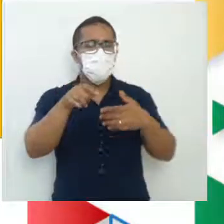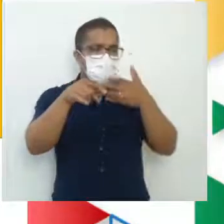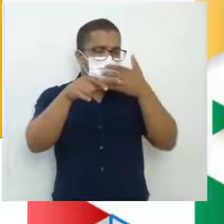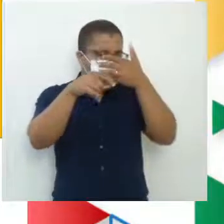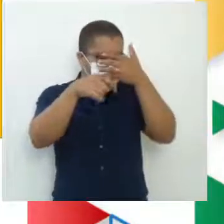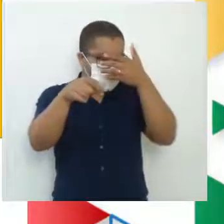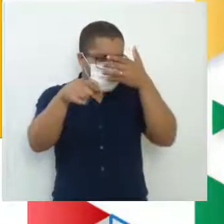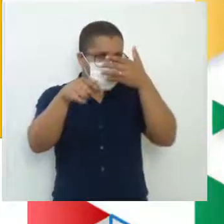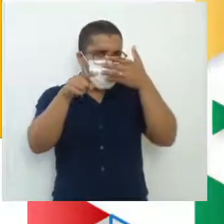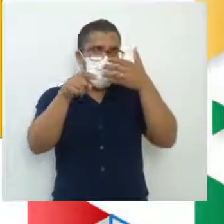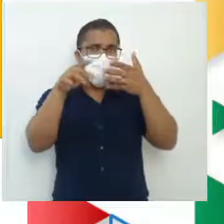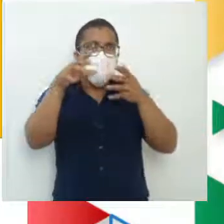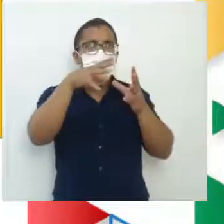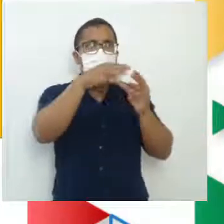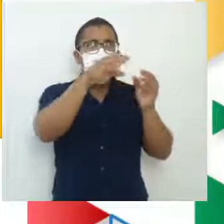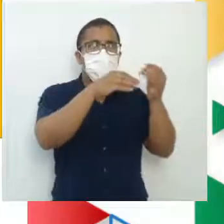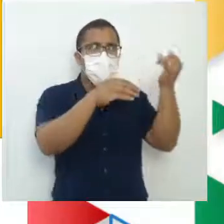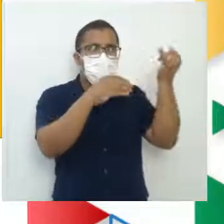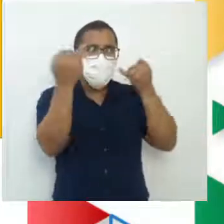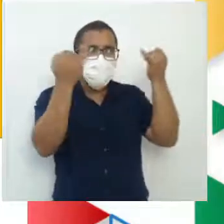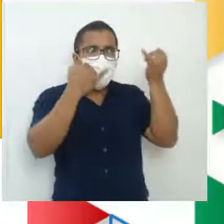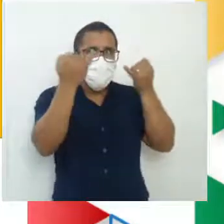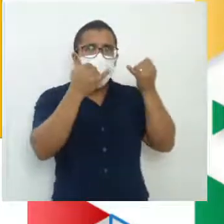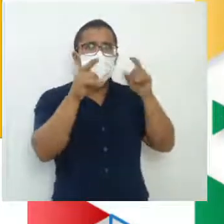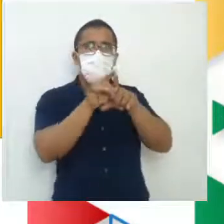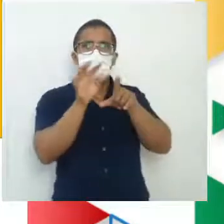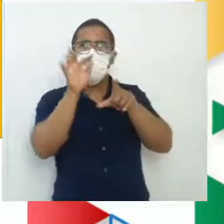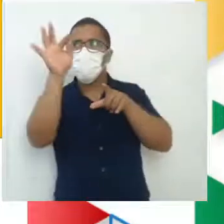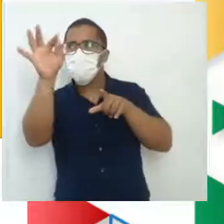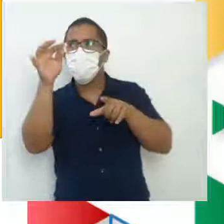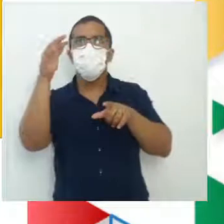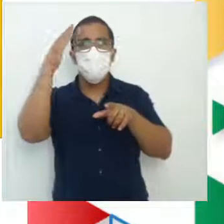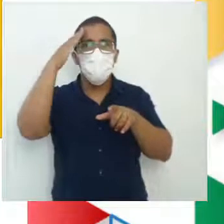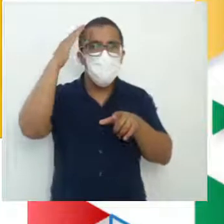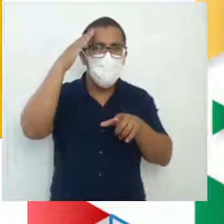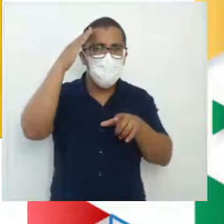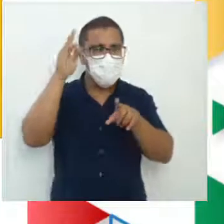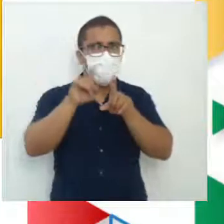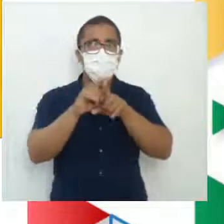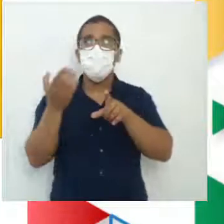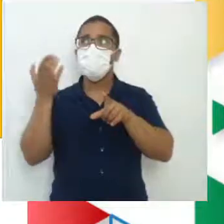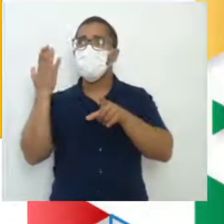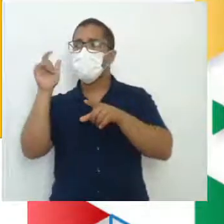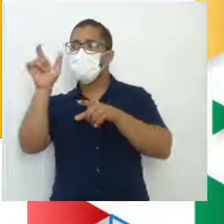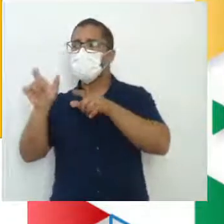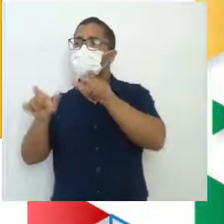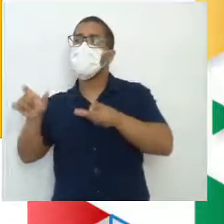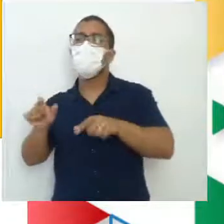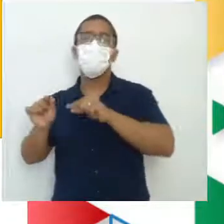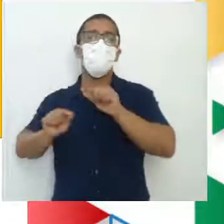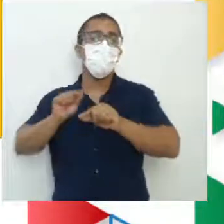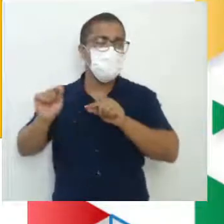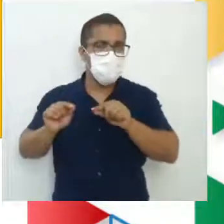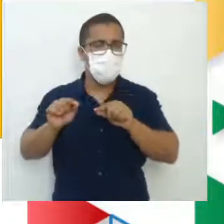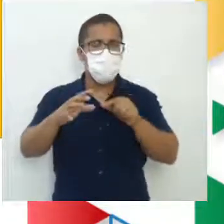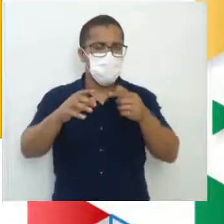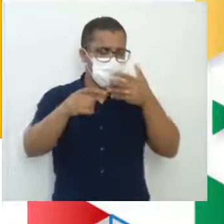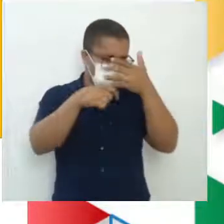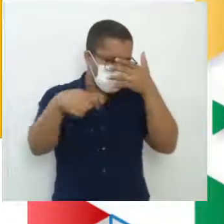os espíritos e podia prever o futuro e revelar o passado das pessoas, o que a